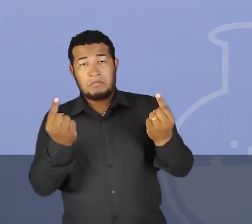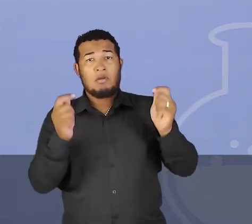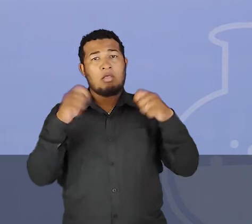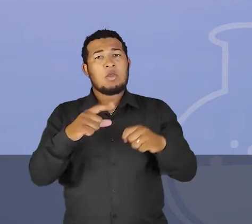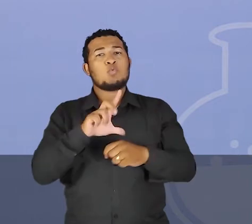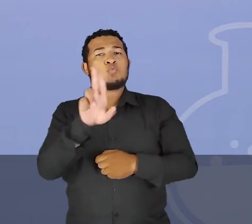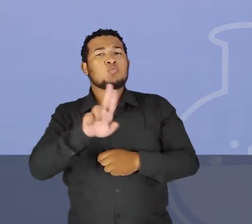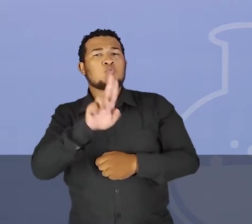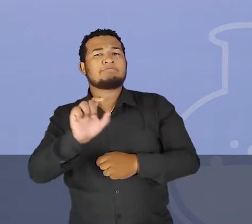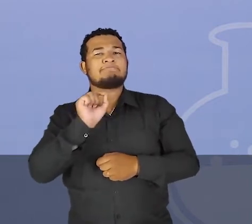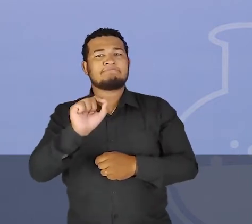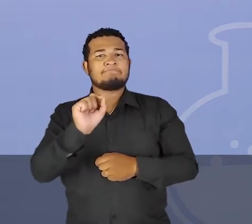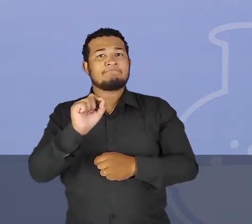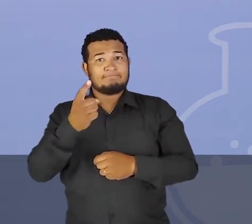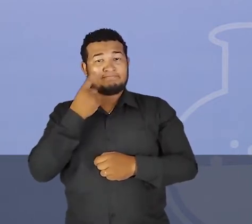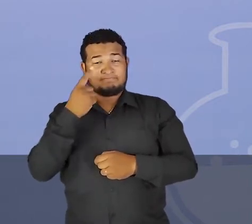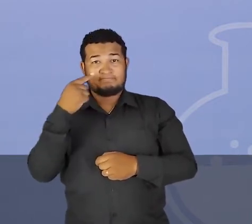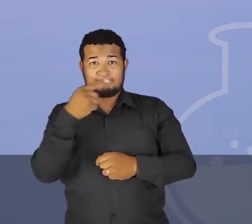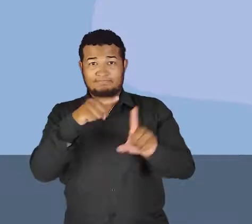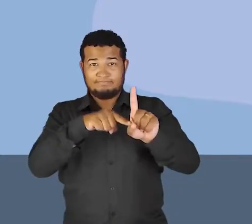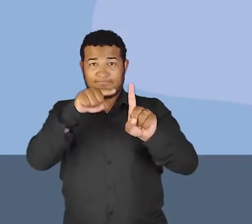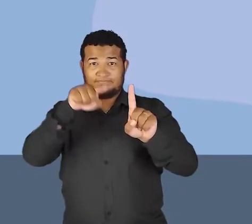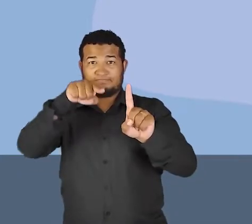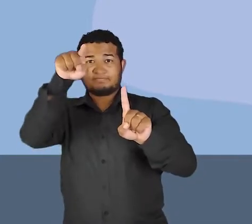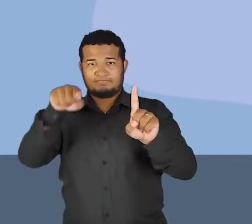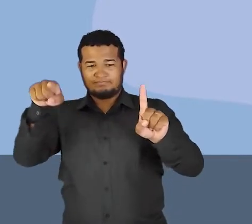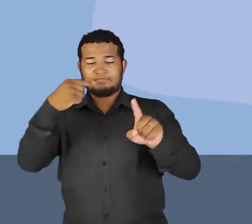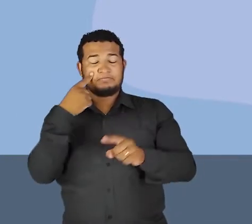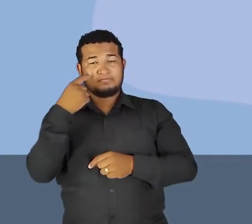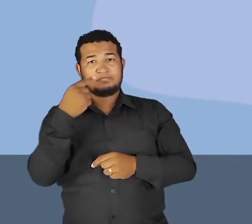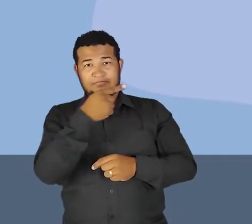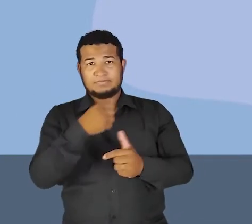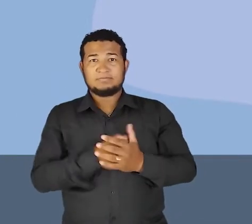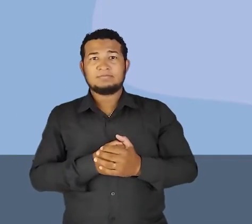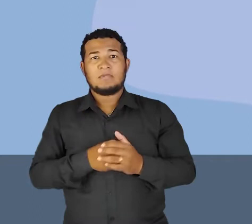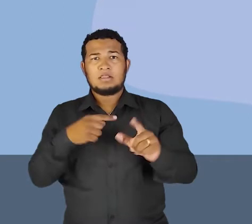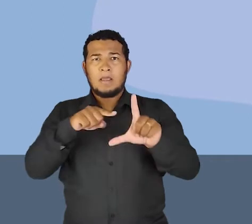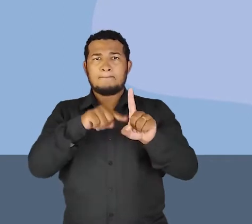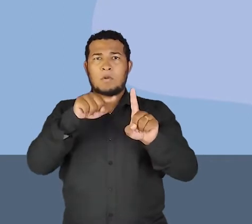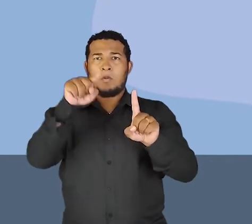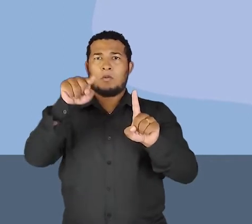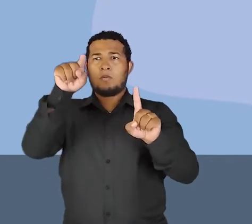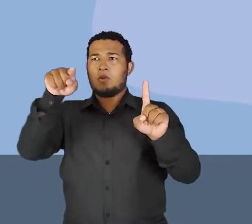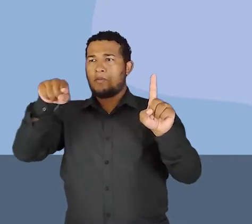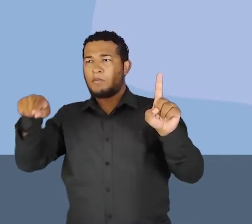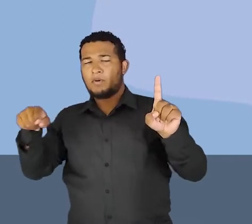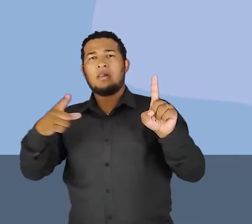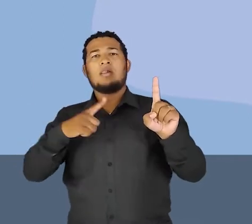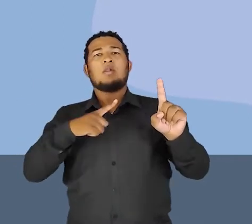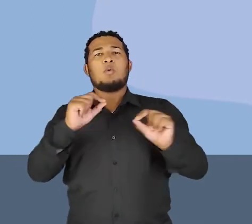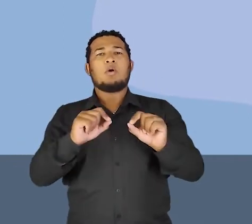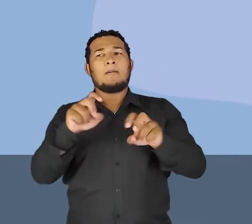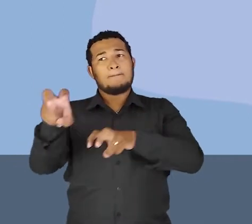extensiva, analise o gráfico a seguir. Então, veja bem, nesse gráfico, nós temos aí a